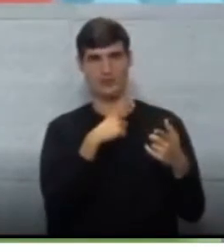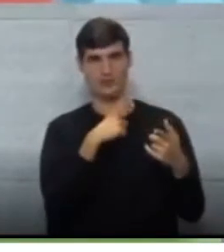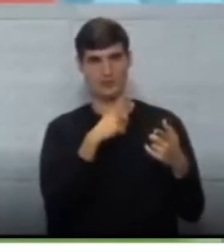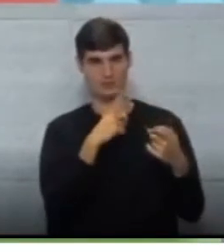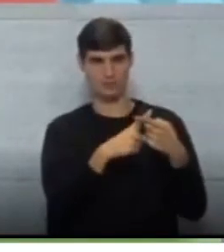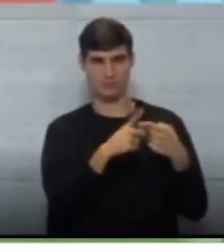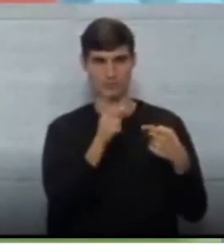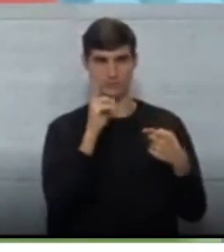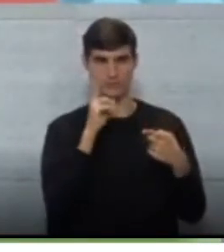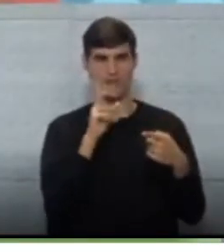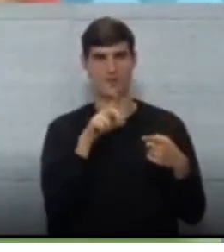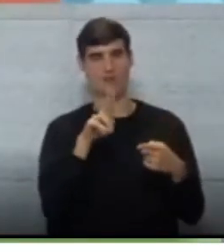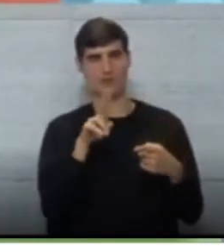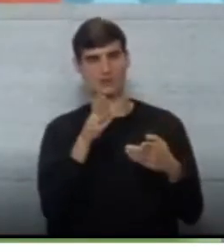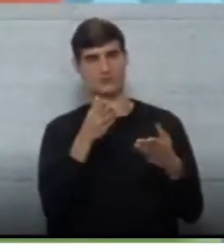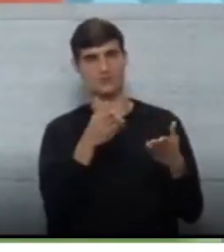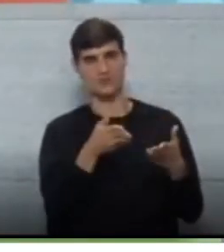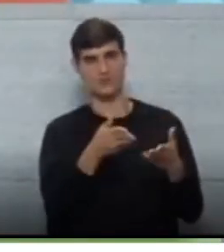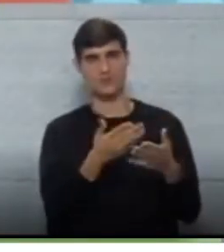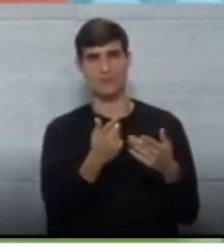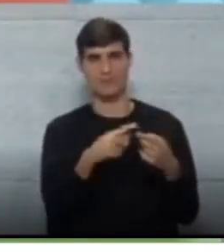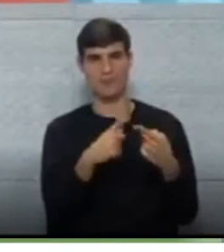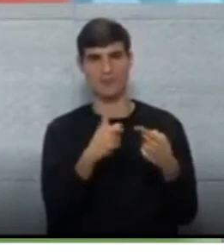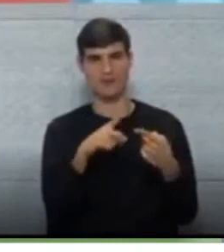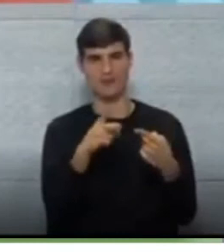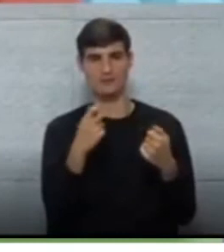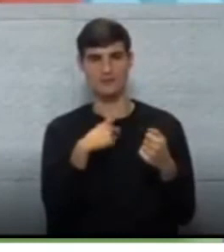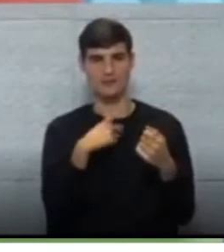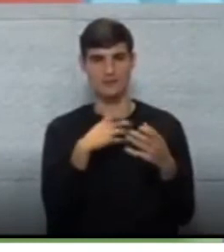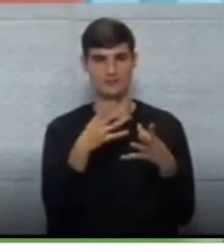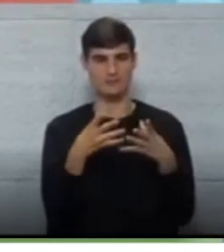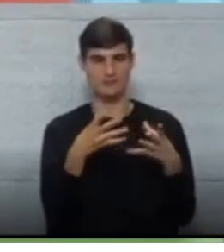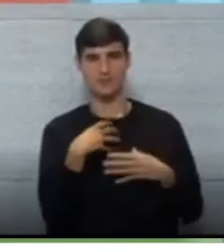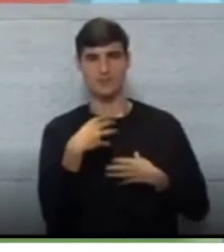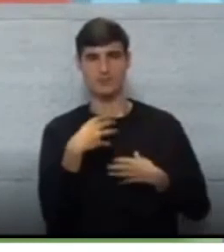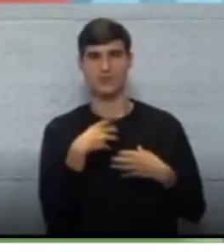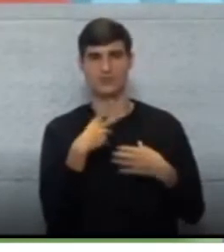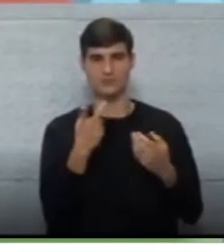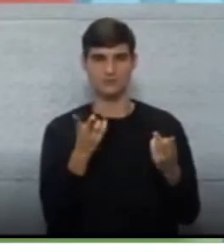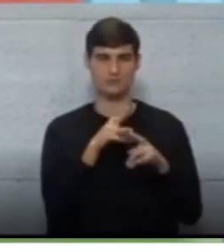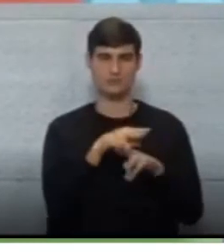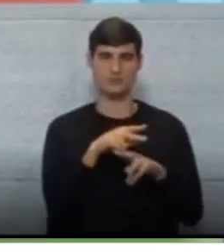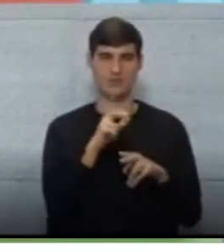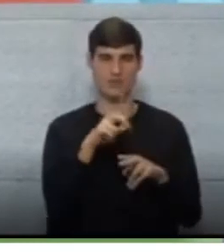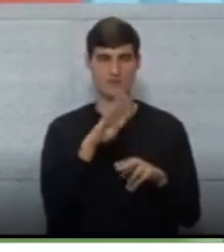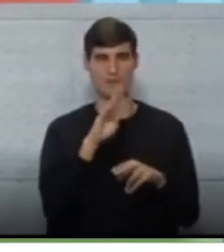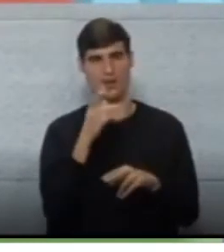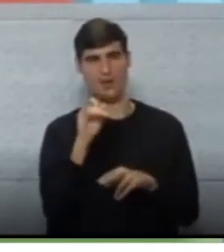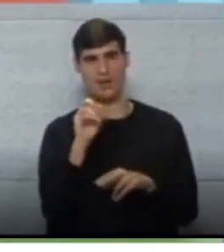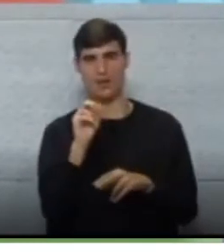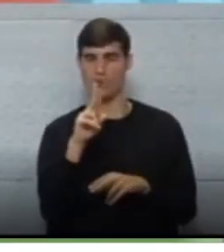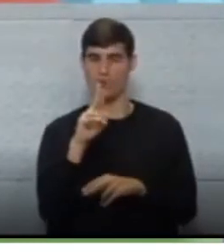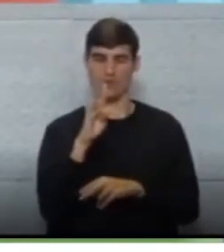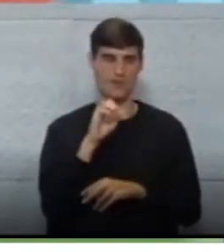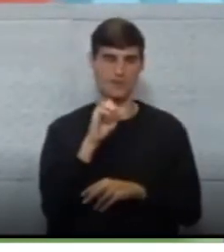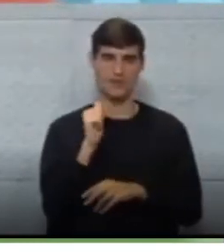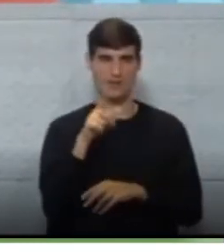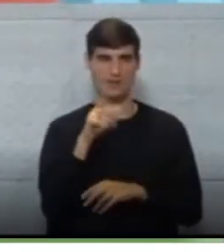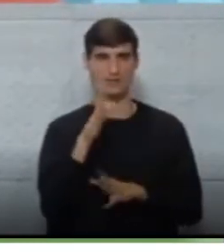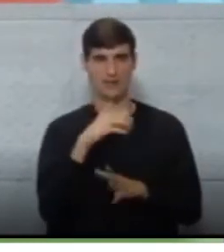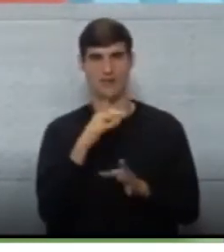positividade, é esse que você vai utilizar. Né? Mas é claro, como a gente já conversou, o TSA e o BHI vão ser trazidos